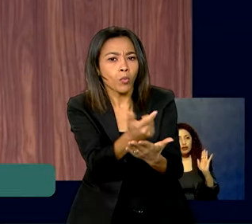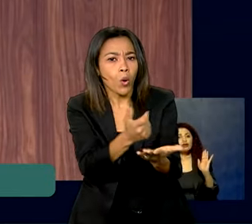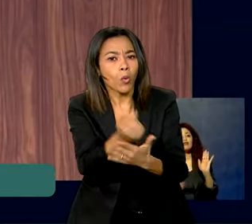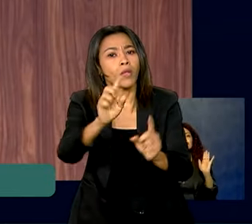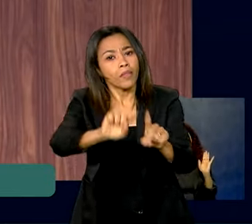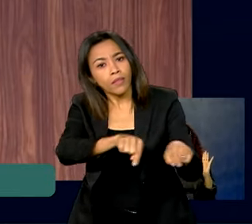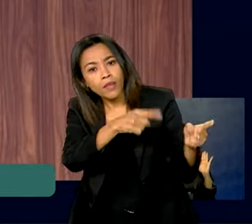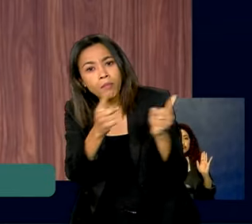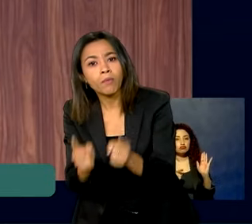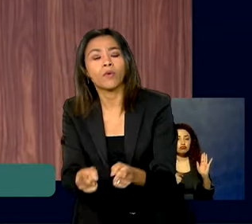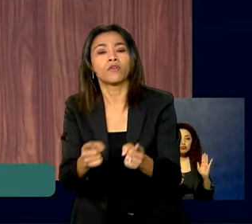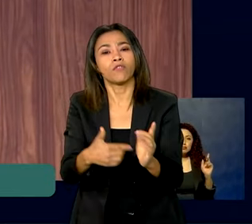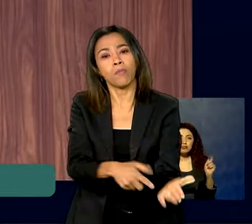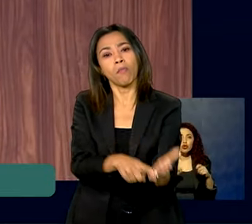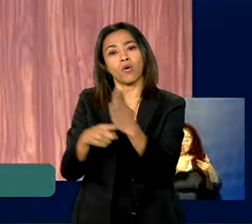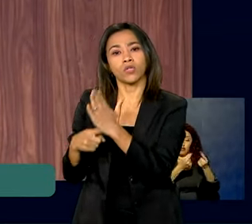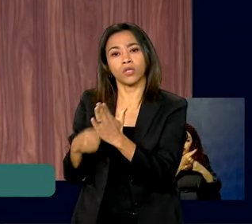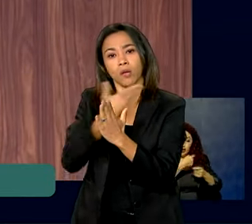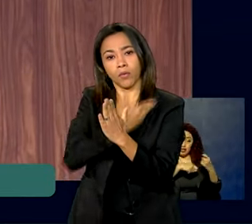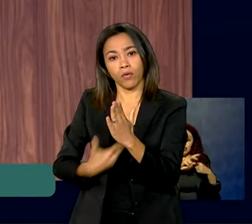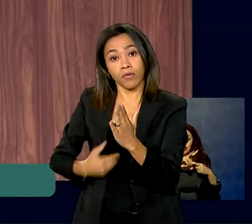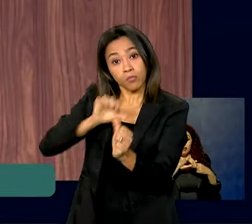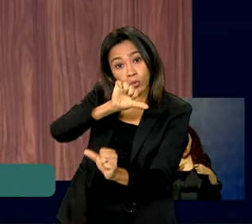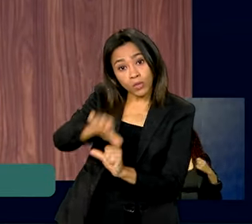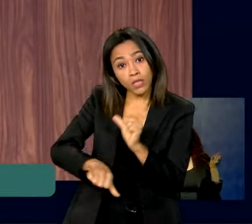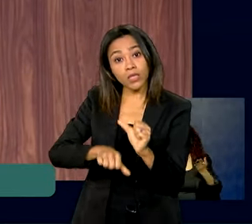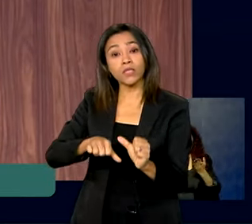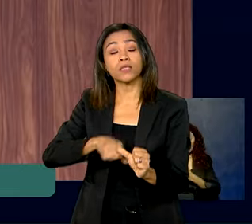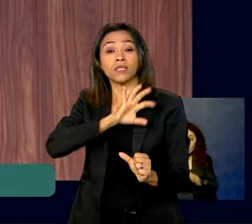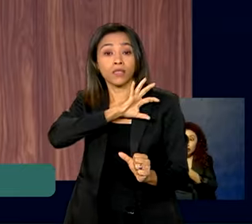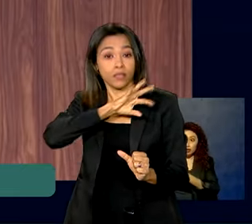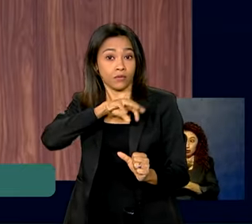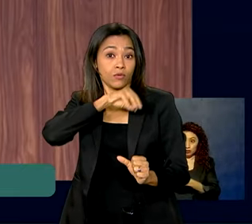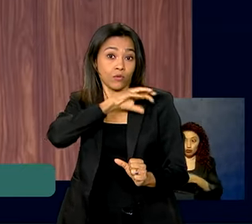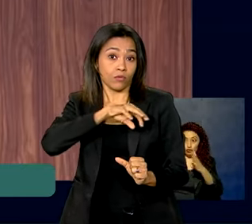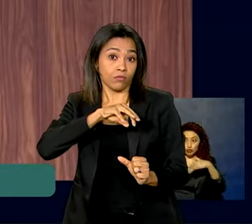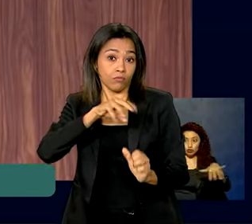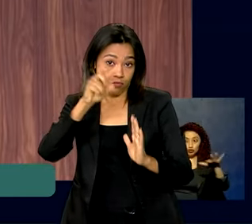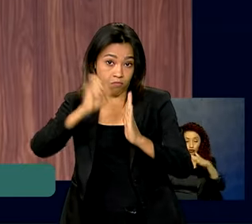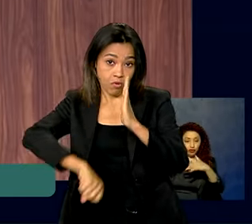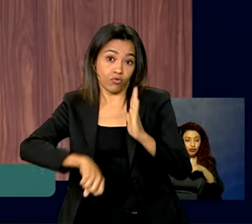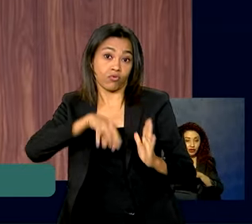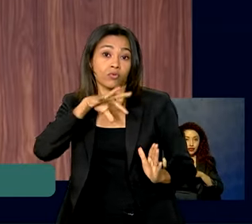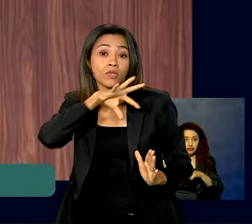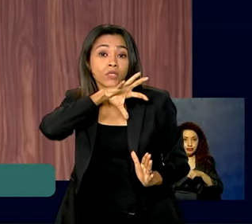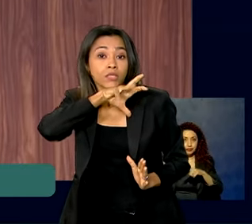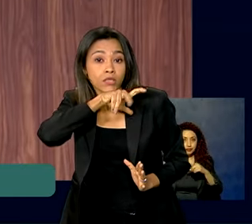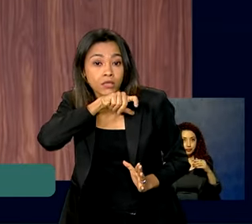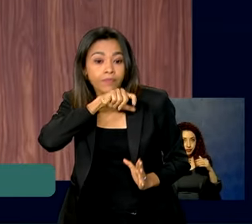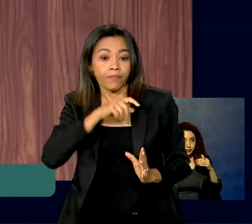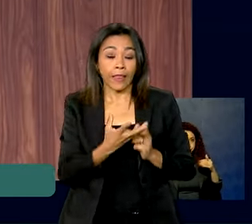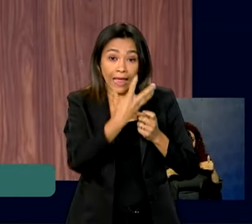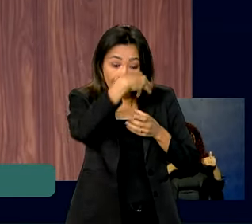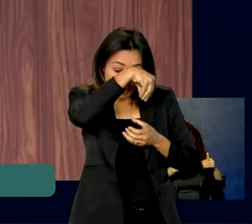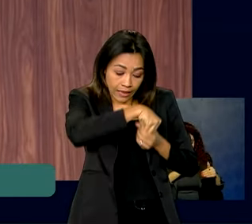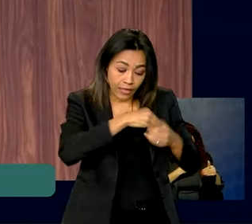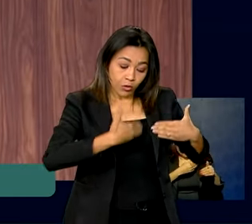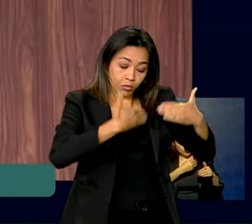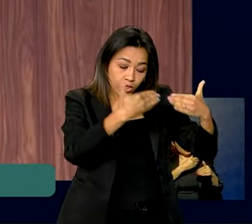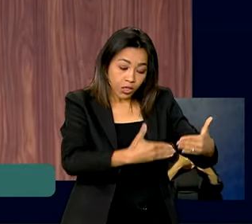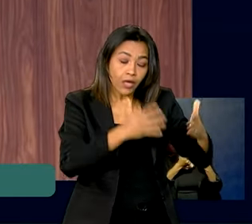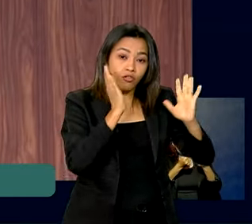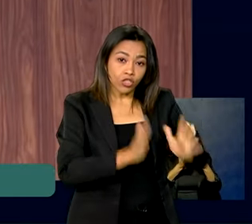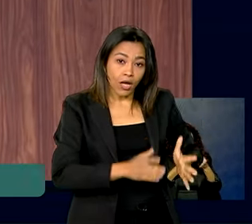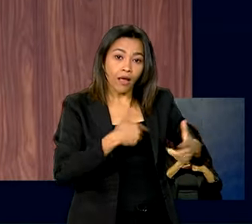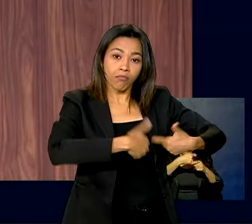governo cenários de mudança na renda A Fazenda já fez o seu trabalho interno o governo fará